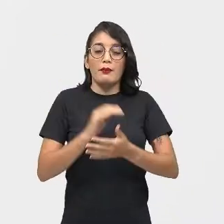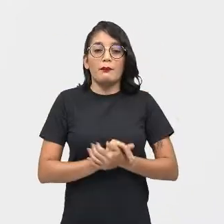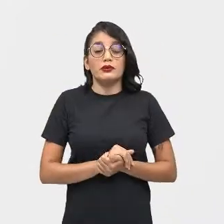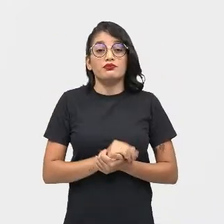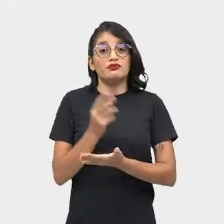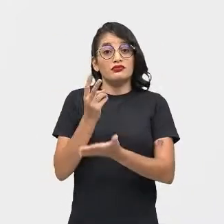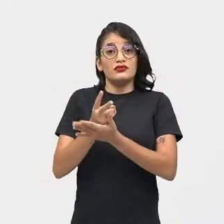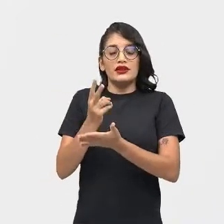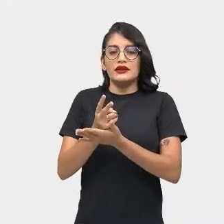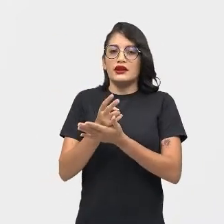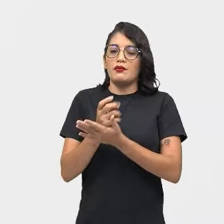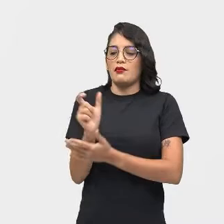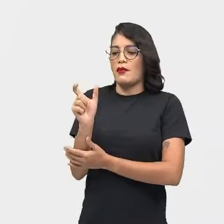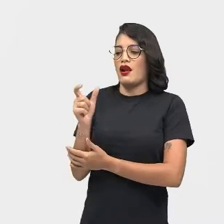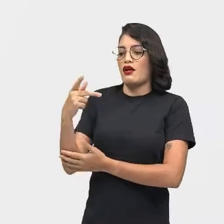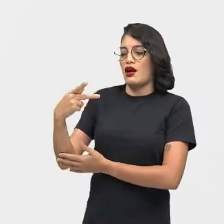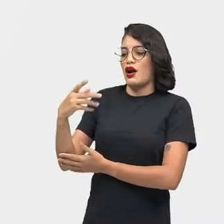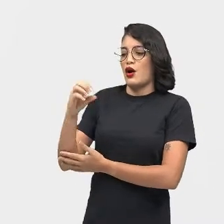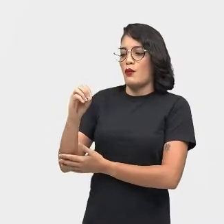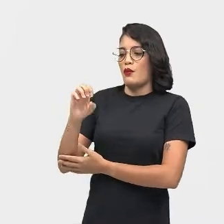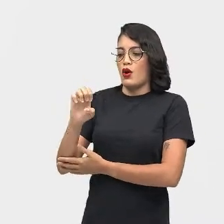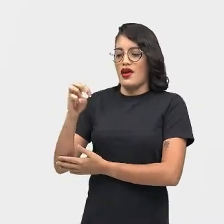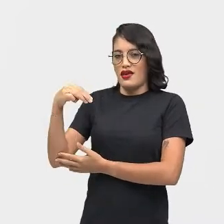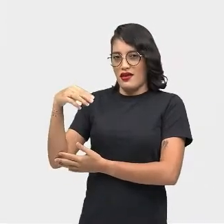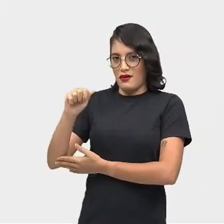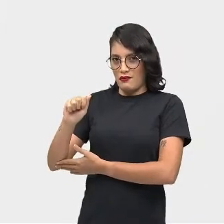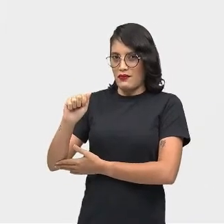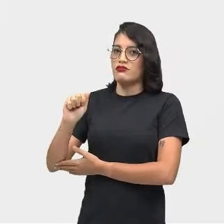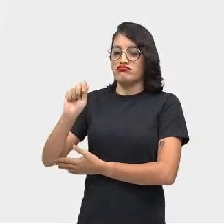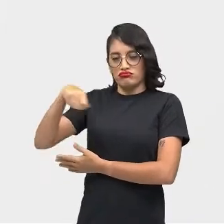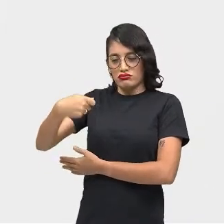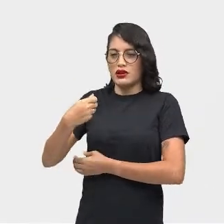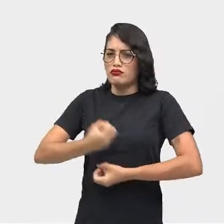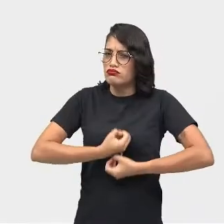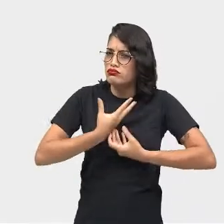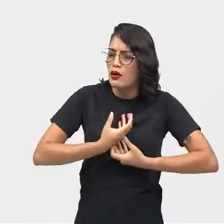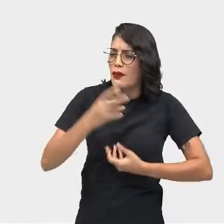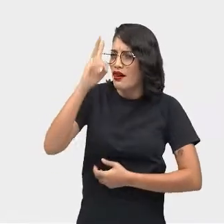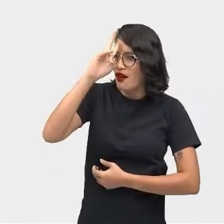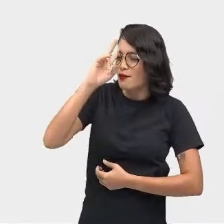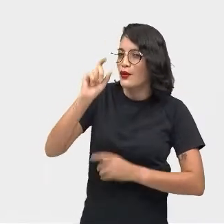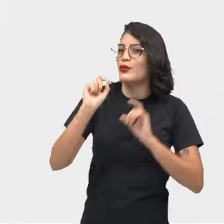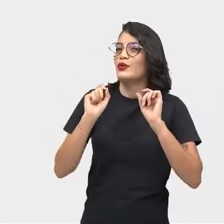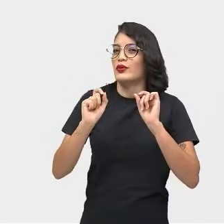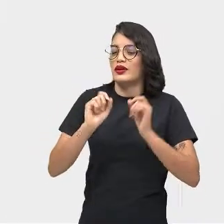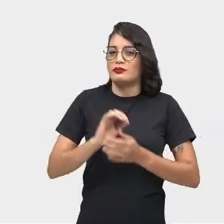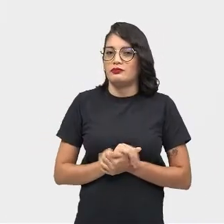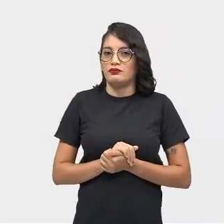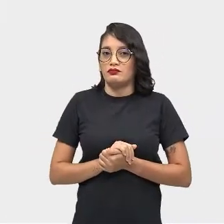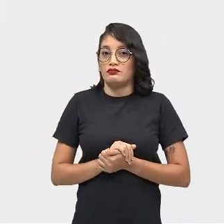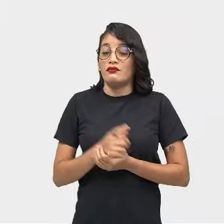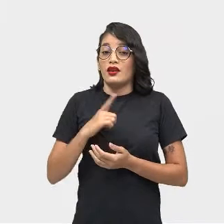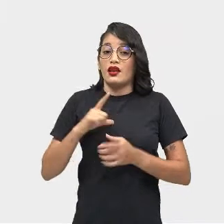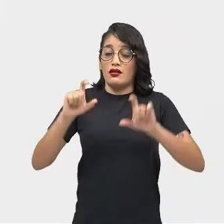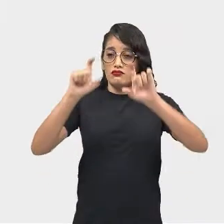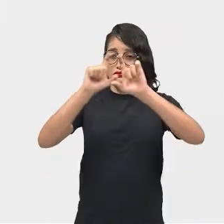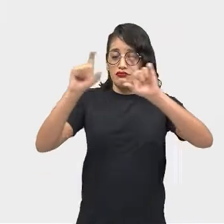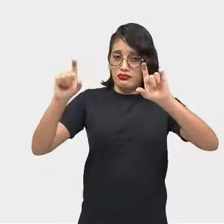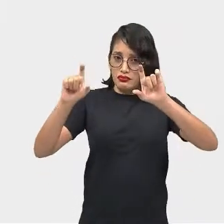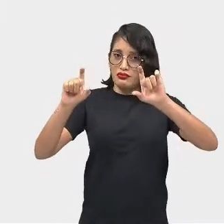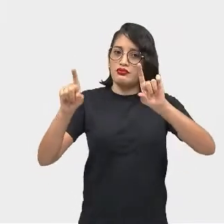nós falarmos em poemas, nós vamos lembrar o quê? Primeiramente de versos